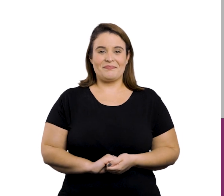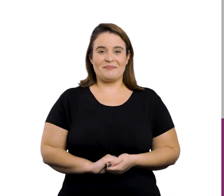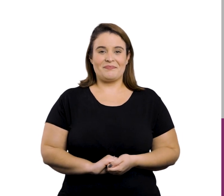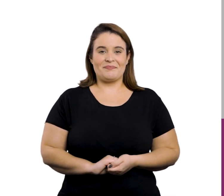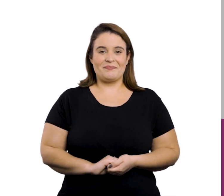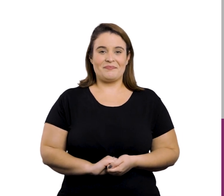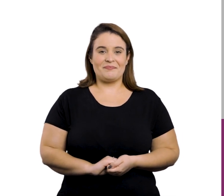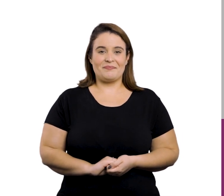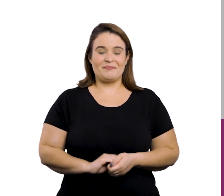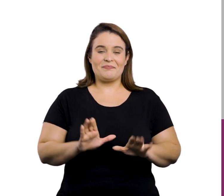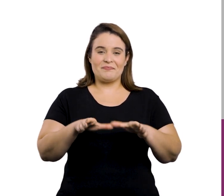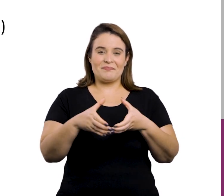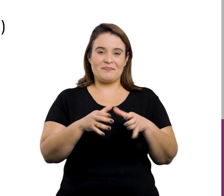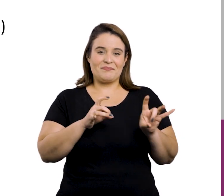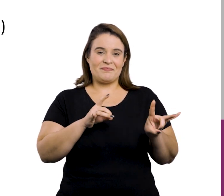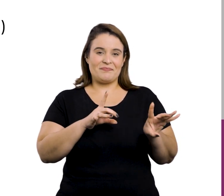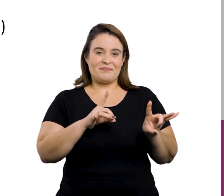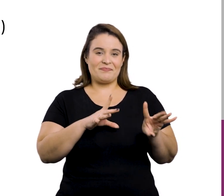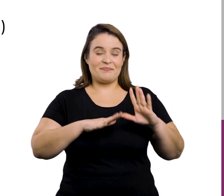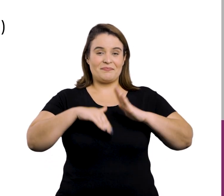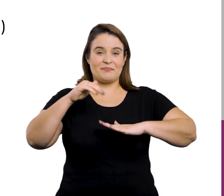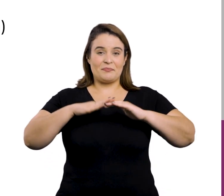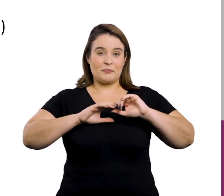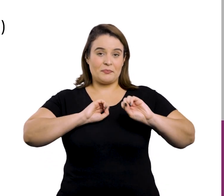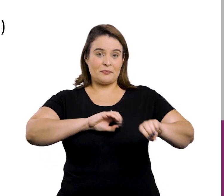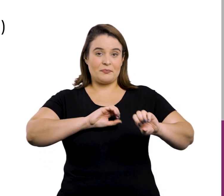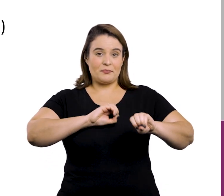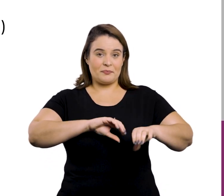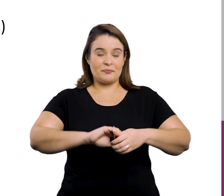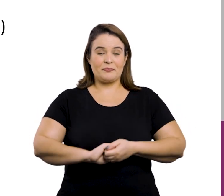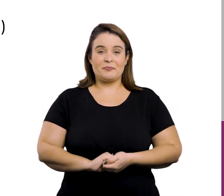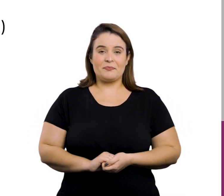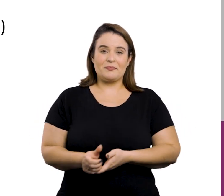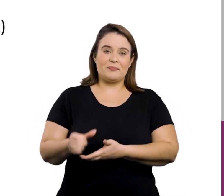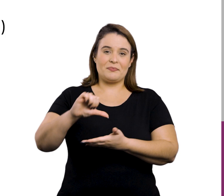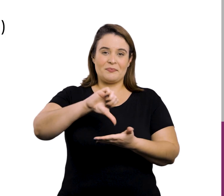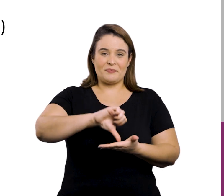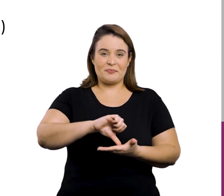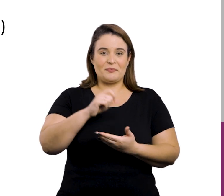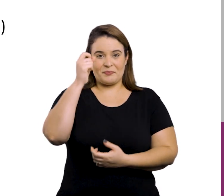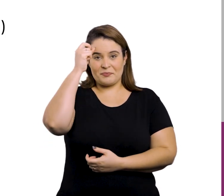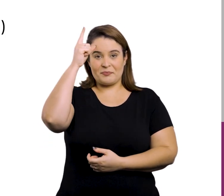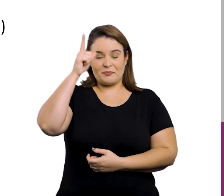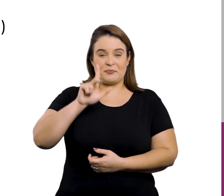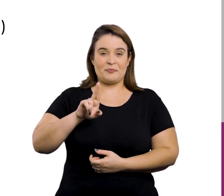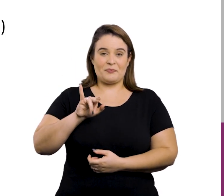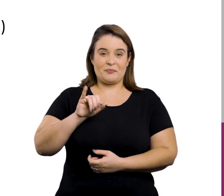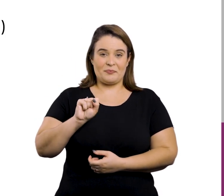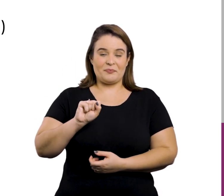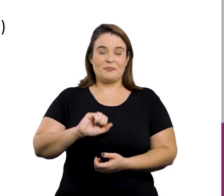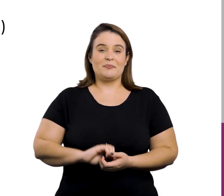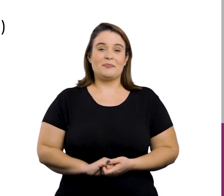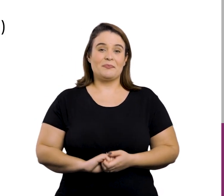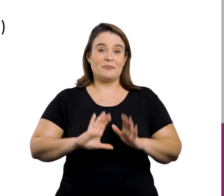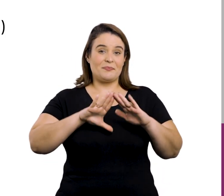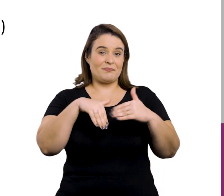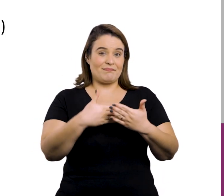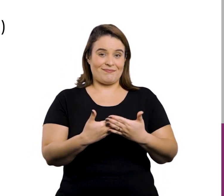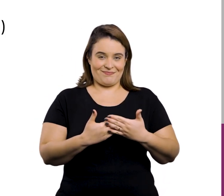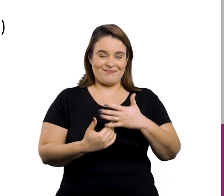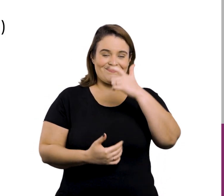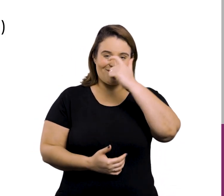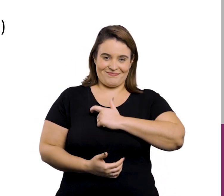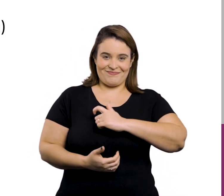Educação, UNDIME. Comitê Técnico. Ação Educativa, Centro de Cultura Luiz Freire,